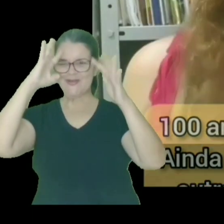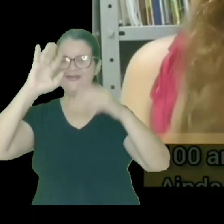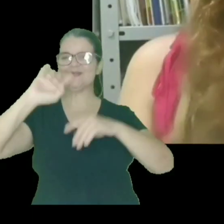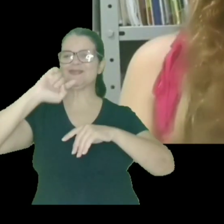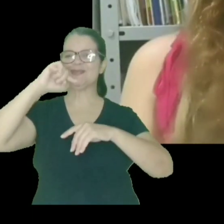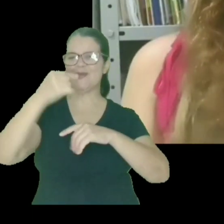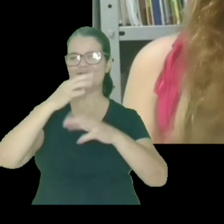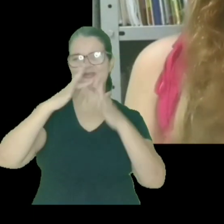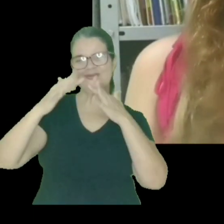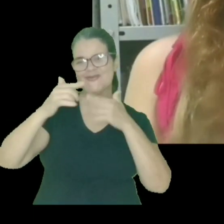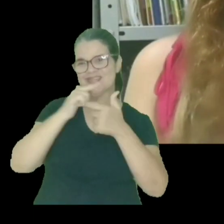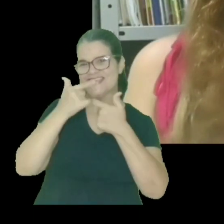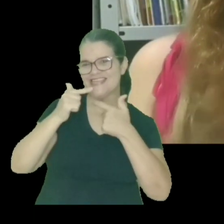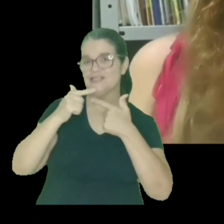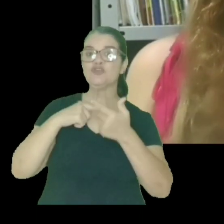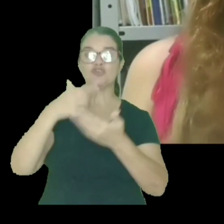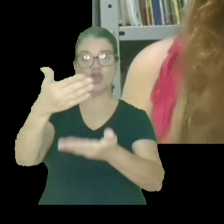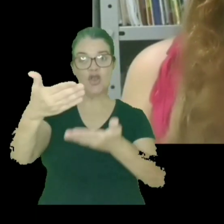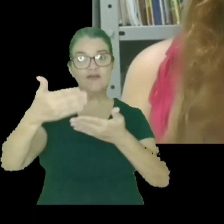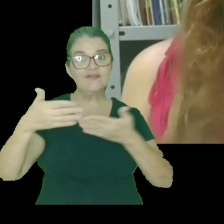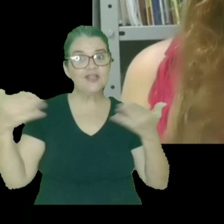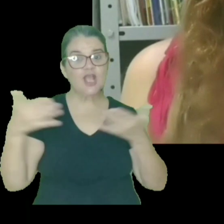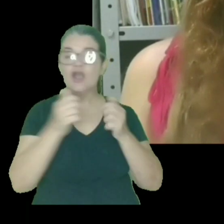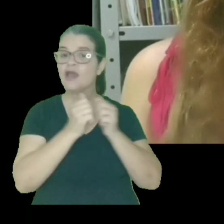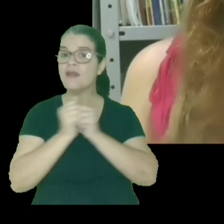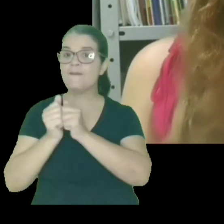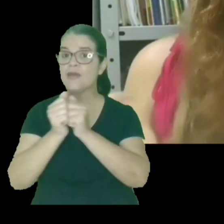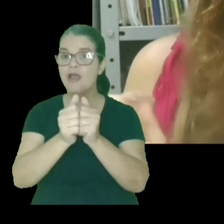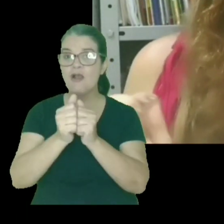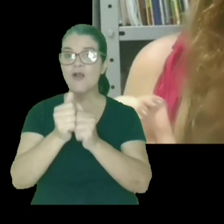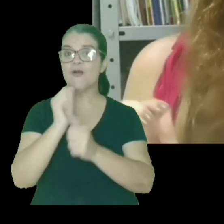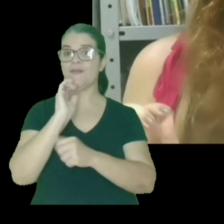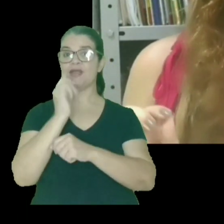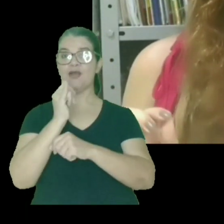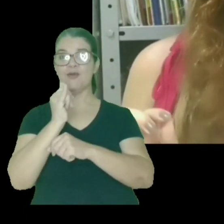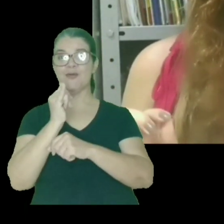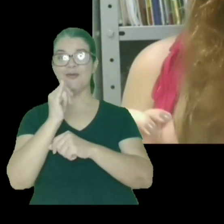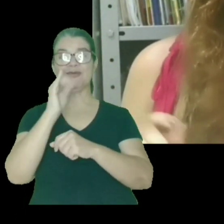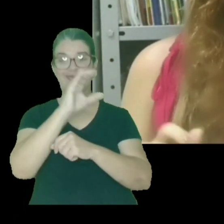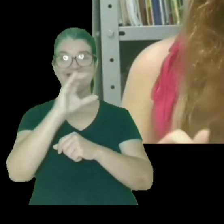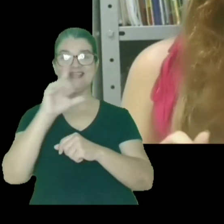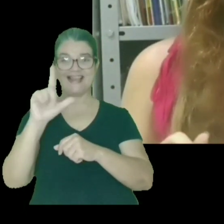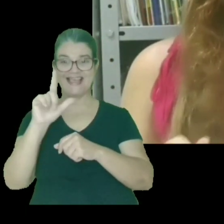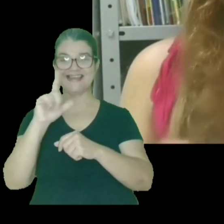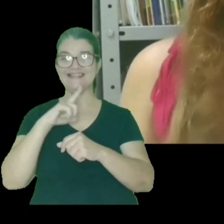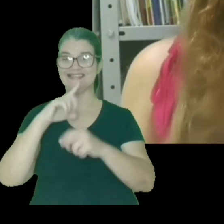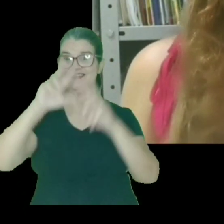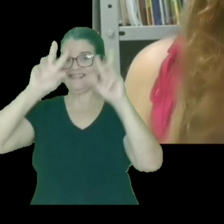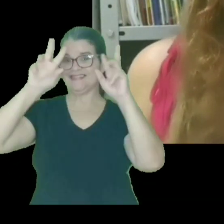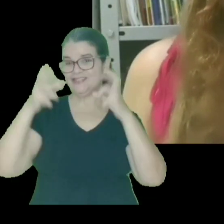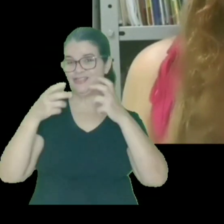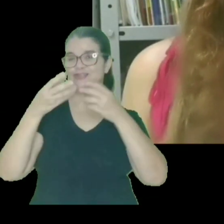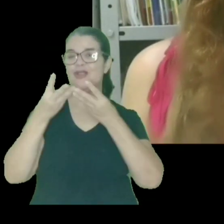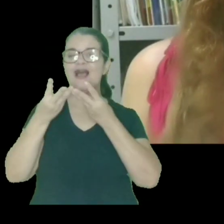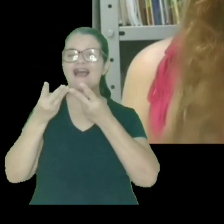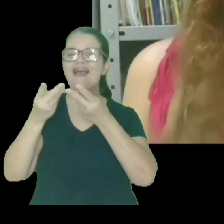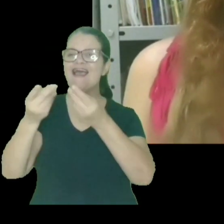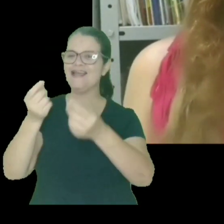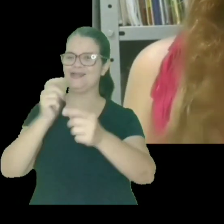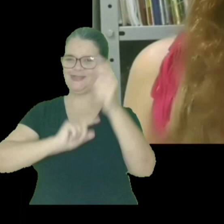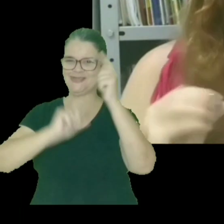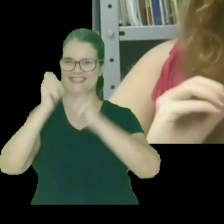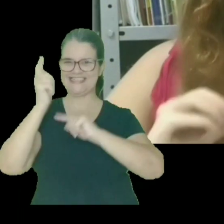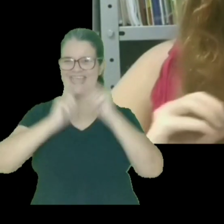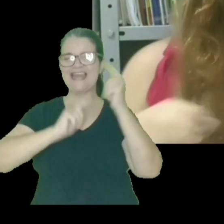risos. Te convido agora para acompanhar o conto de Clarice, intitulado Restos de